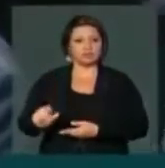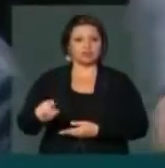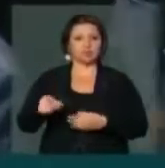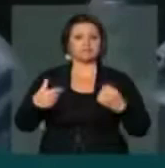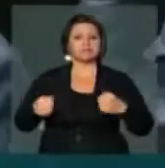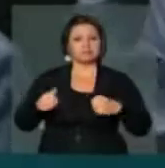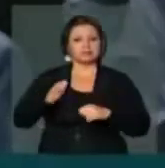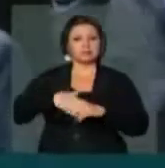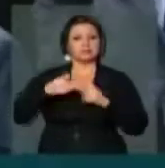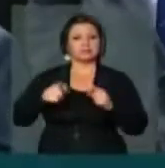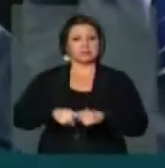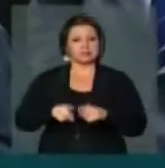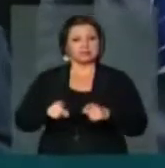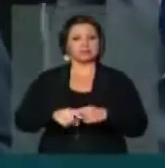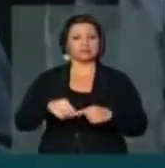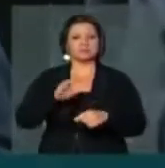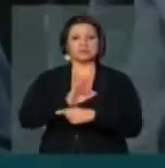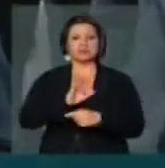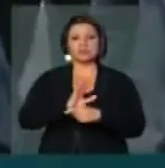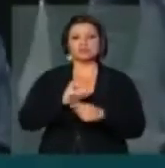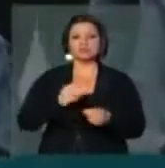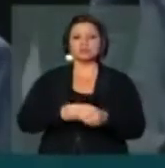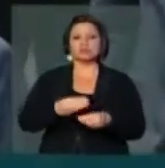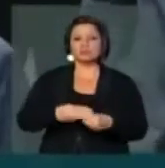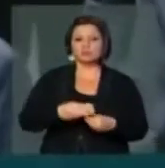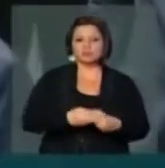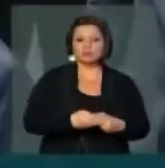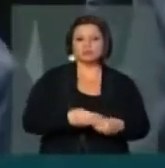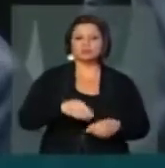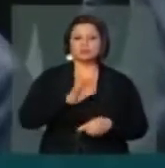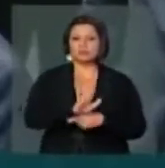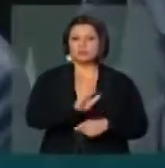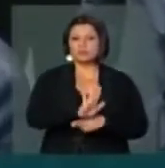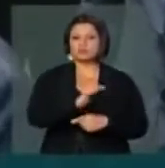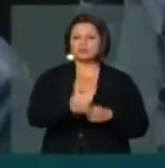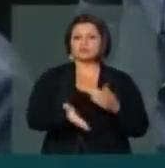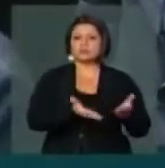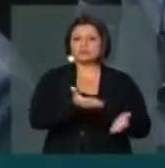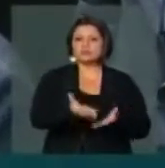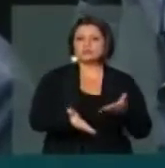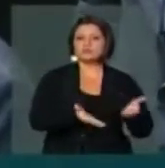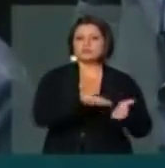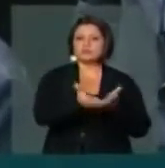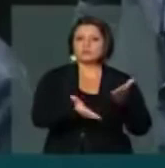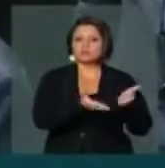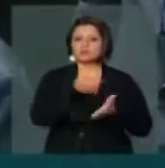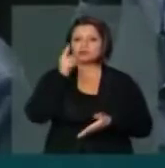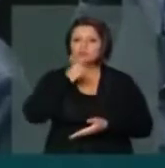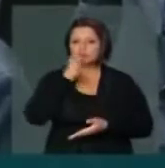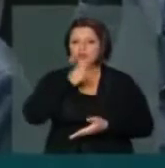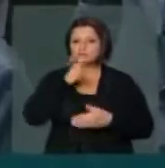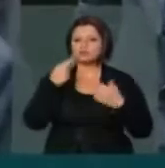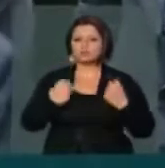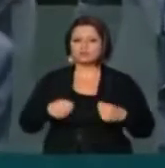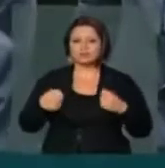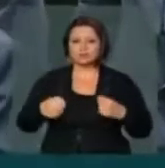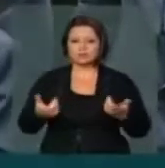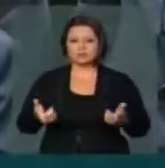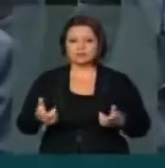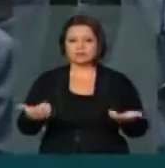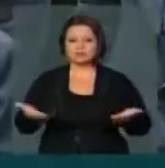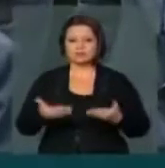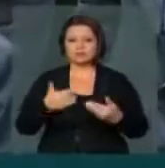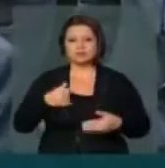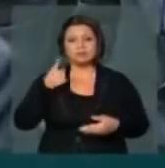Por mais que na situação falimentar de muitos municípios eles sejam absolutamente urgentes e necessários